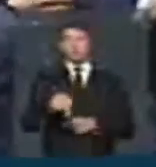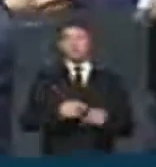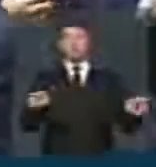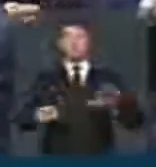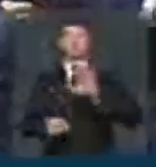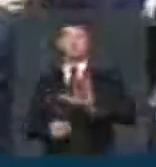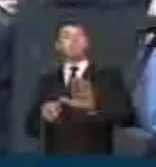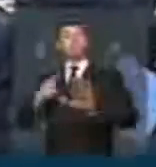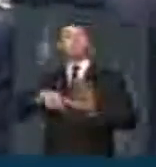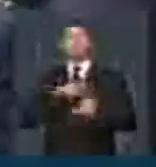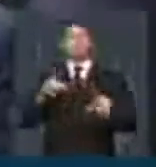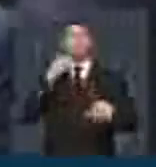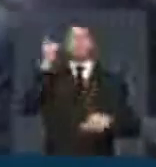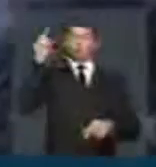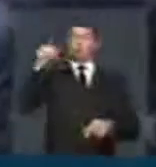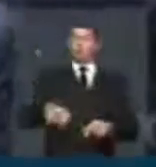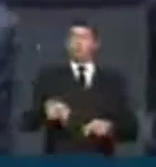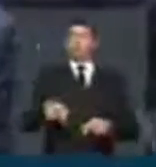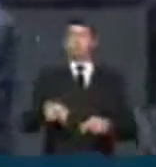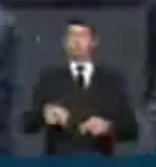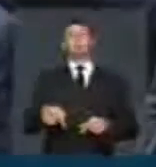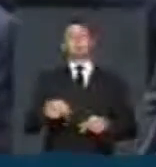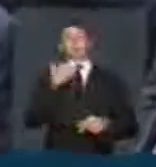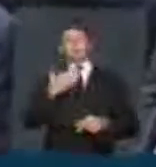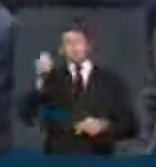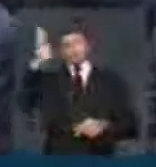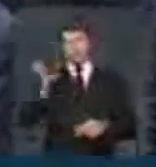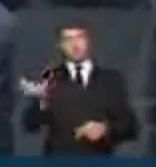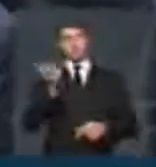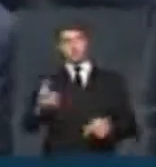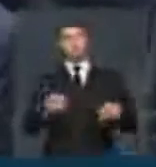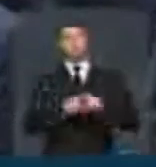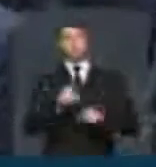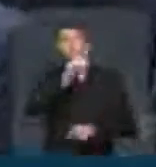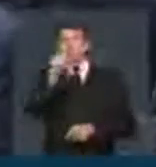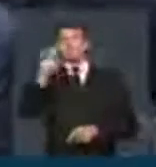nós, enquanto deputados do Brasil, queremos